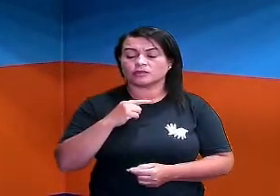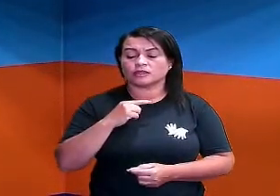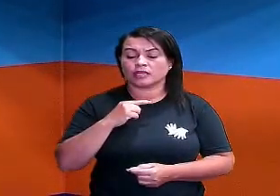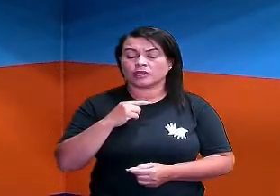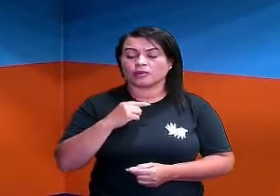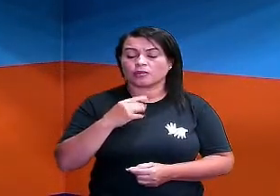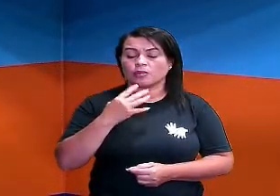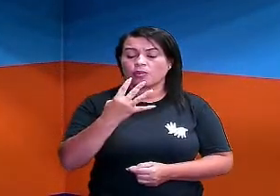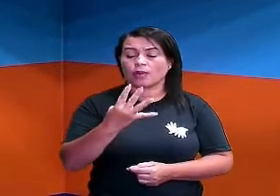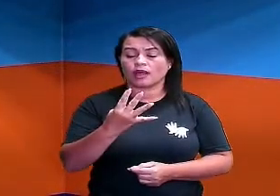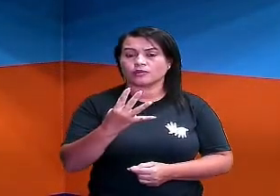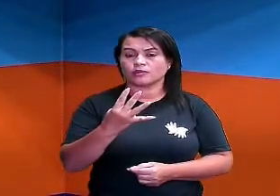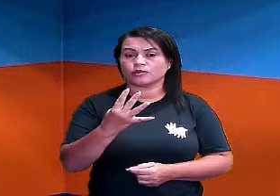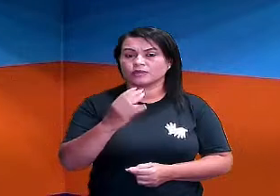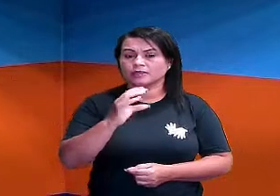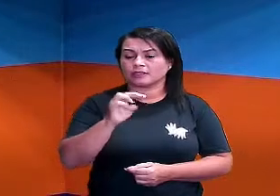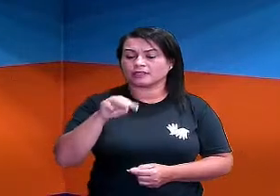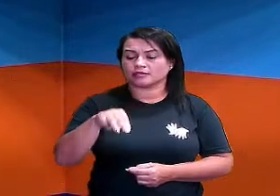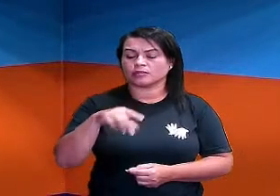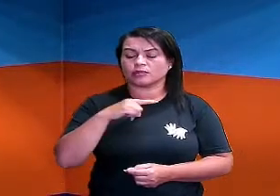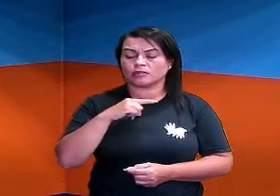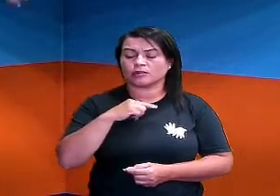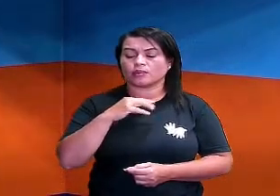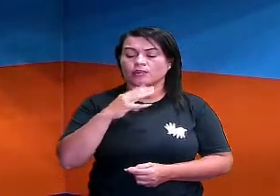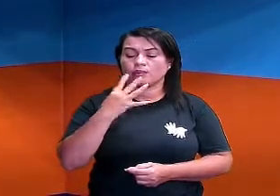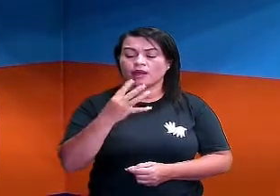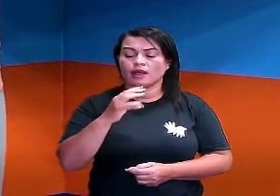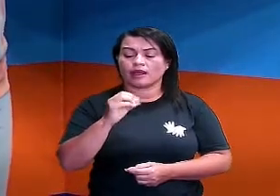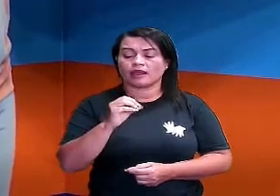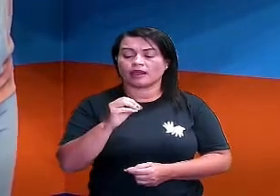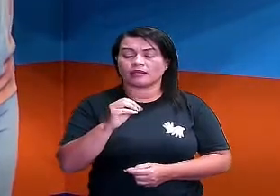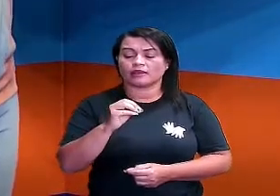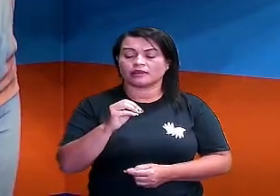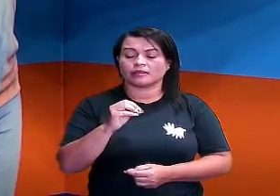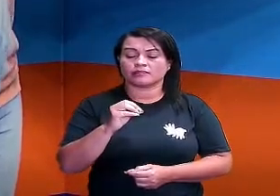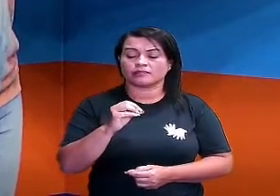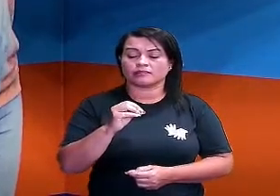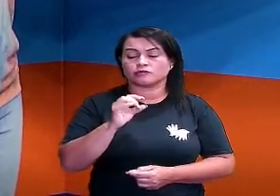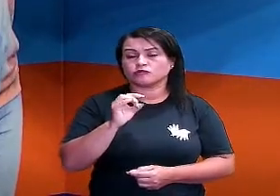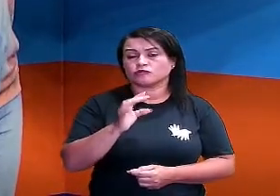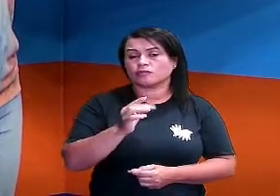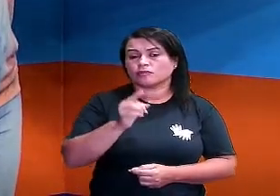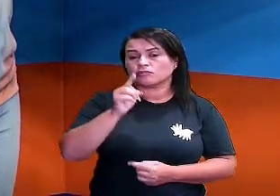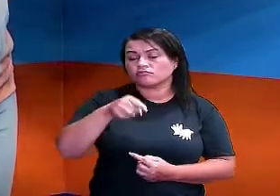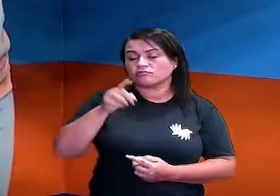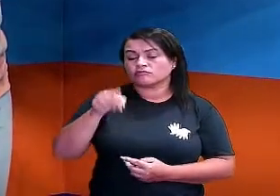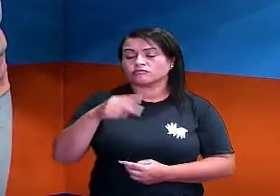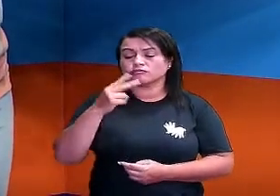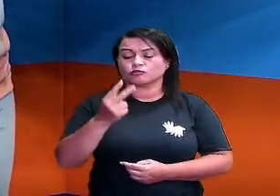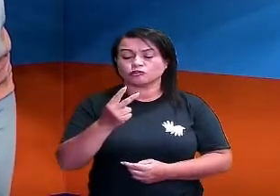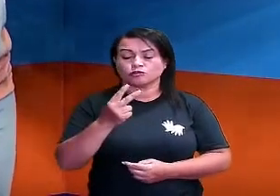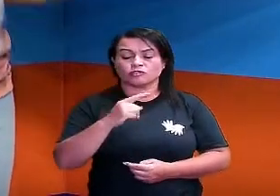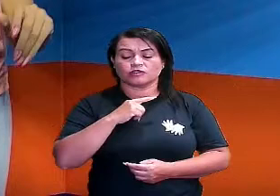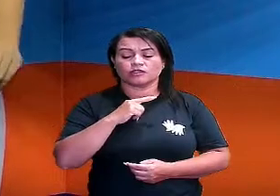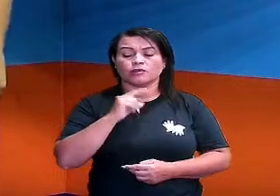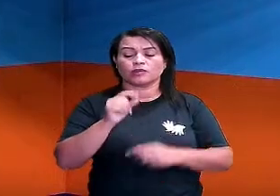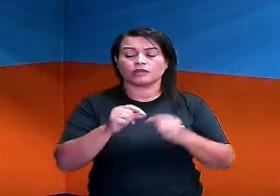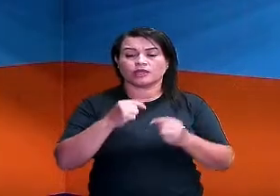4 centímetros, eu já tenho 40. E aí, ele passou só 2 tracinhos aqui. Então, eu vou